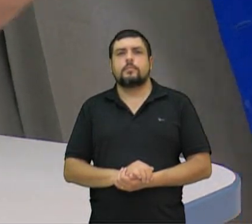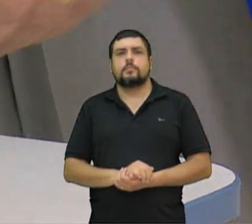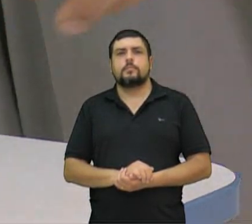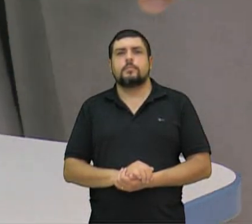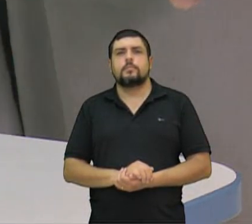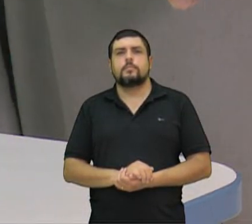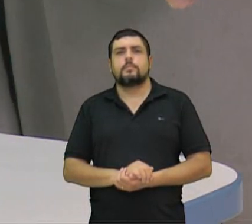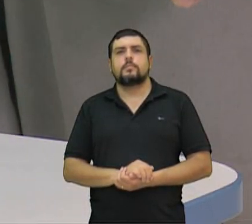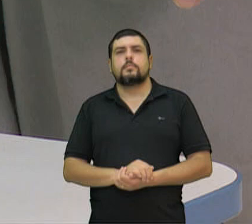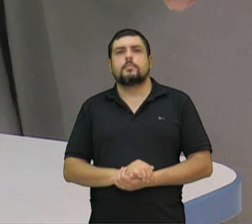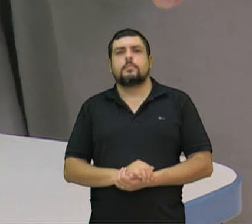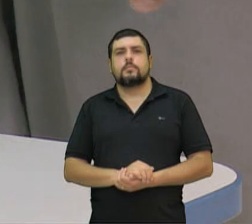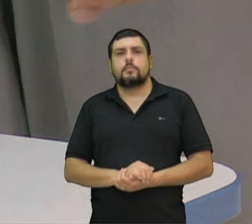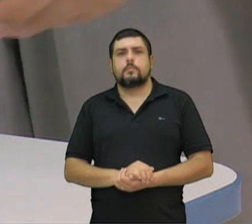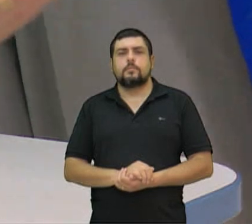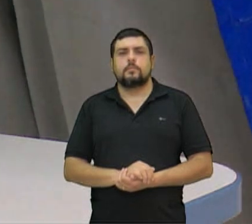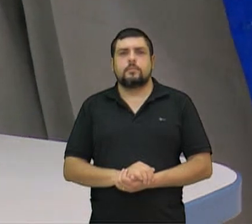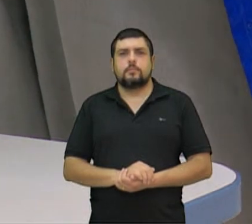4,